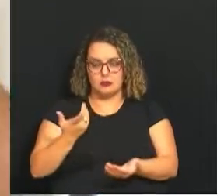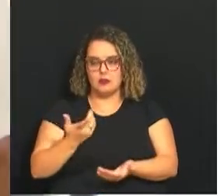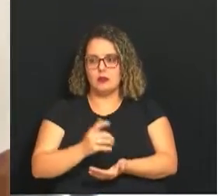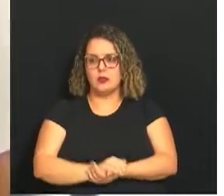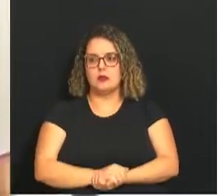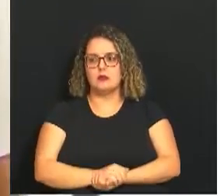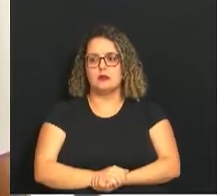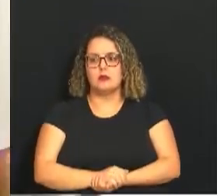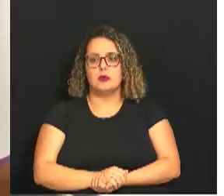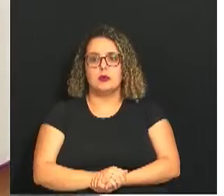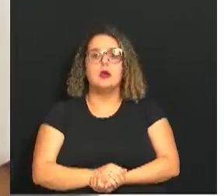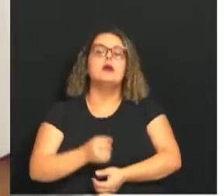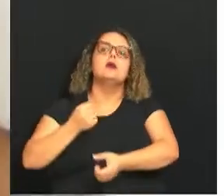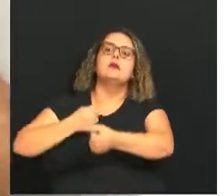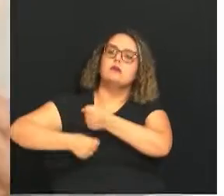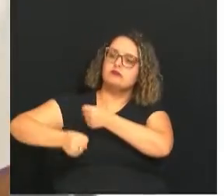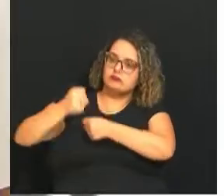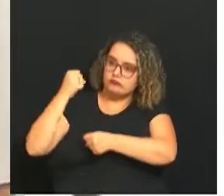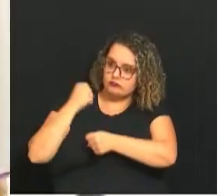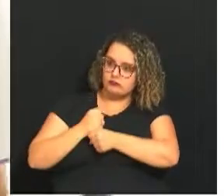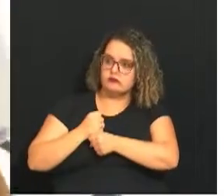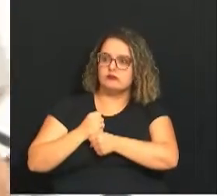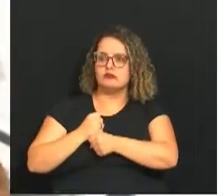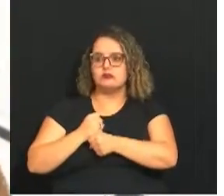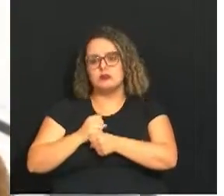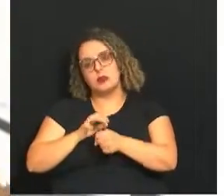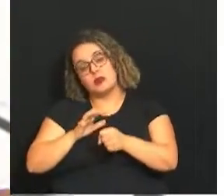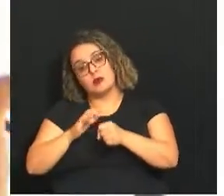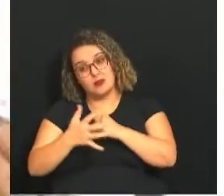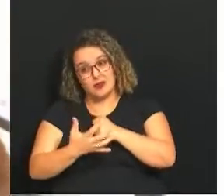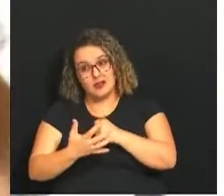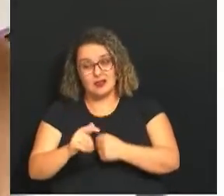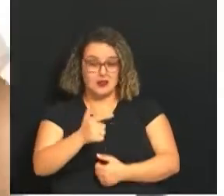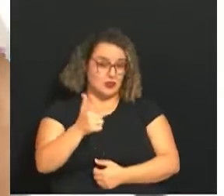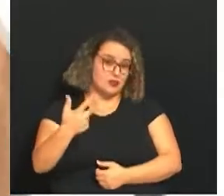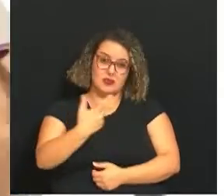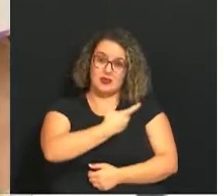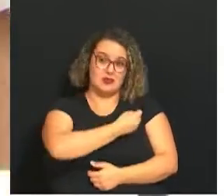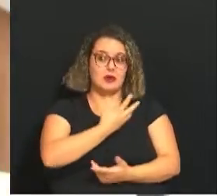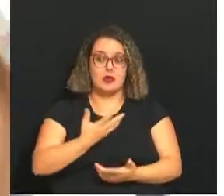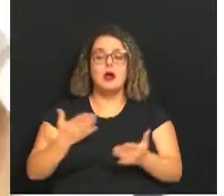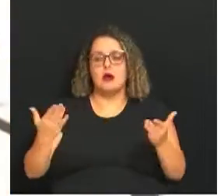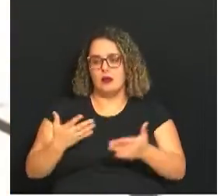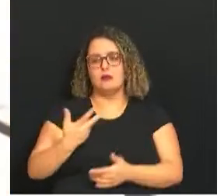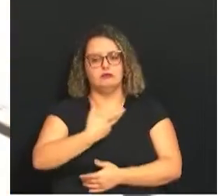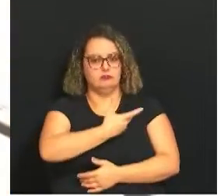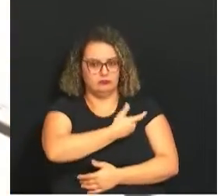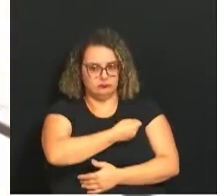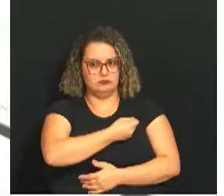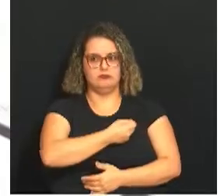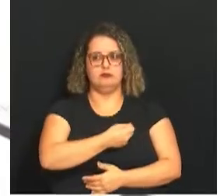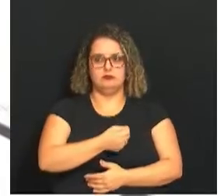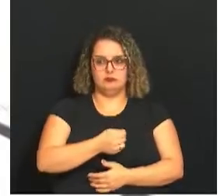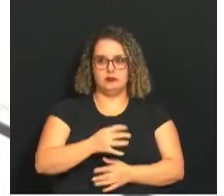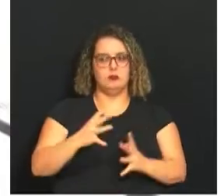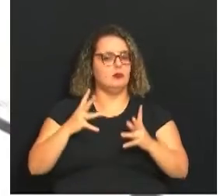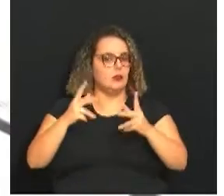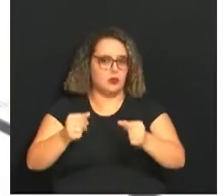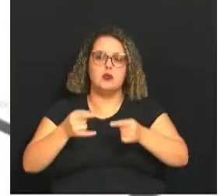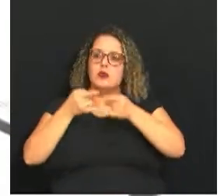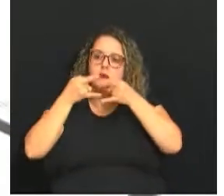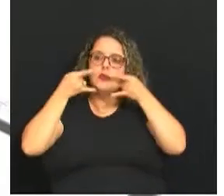porque teve o ano passado também que teve o SUS da pandemia, não tinha vacina ainda, né? Agora o pessoal já está mais vacinado, já está todo mundo usando